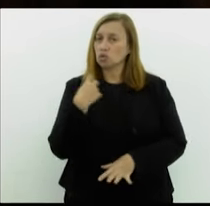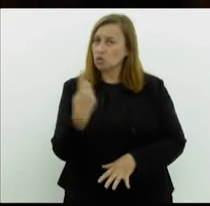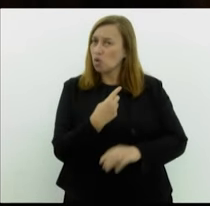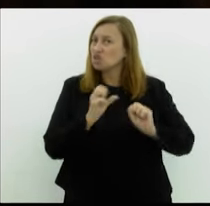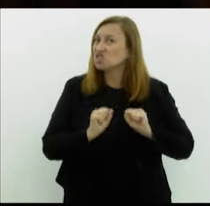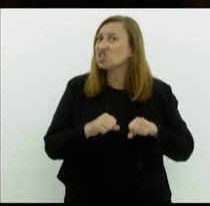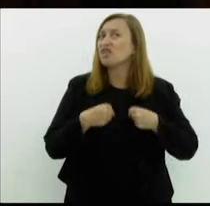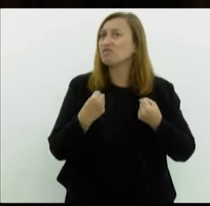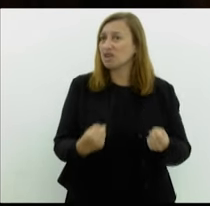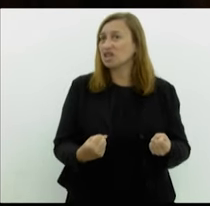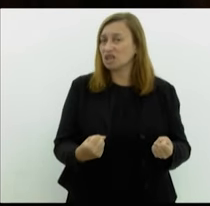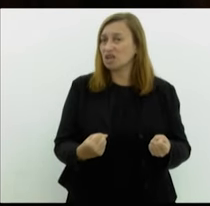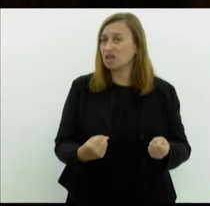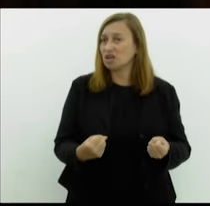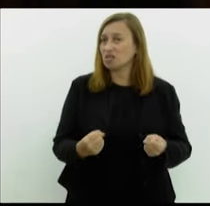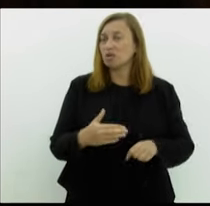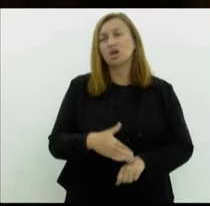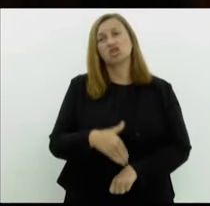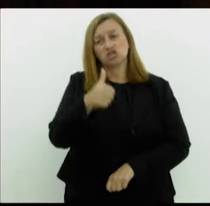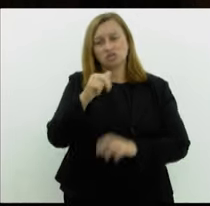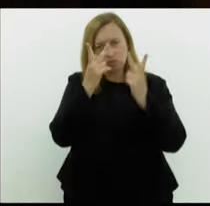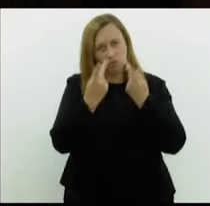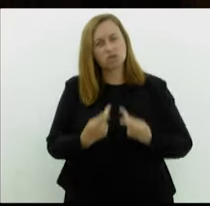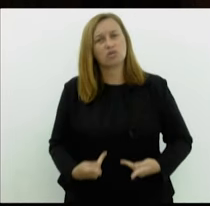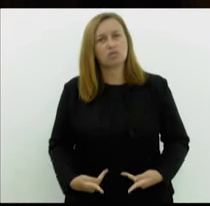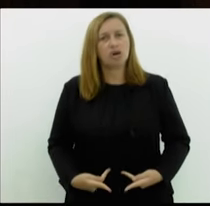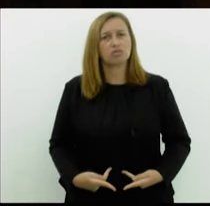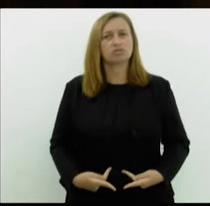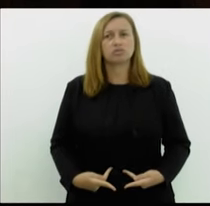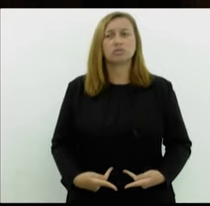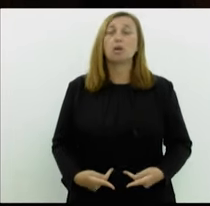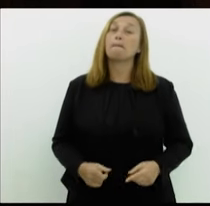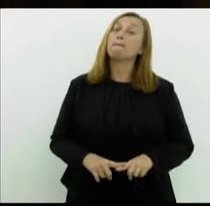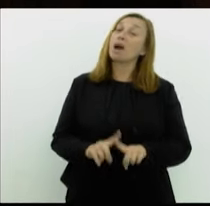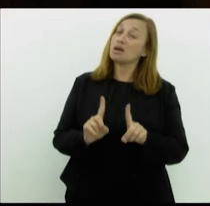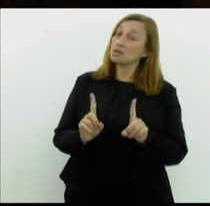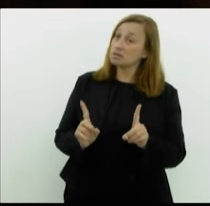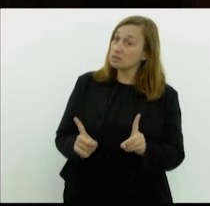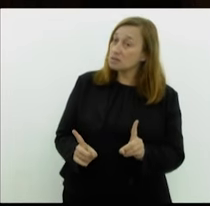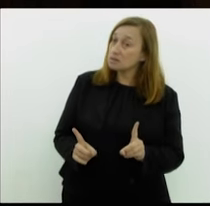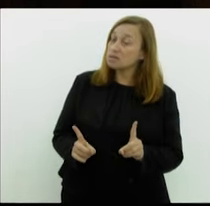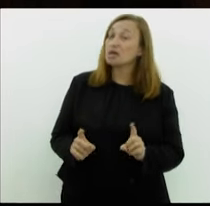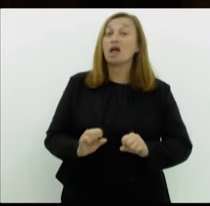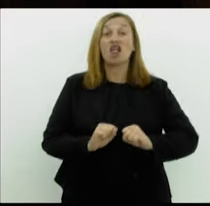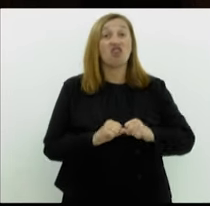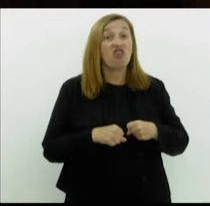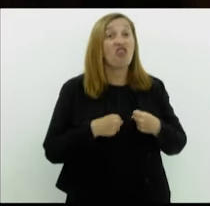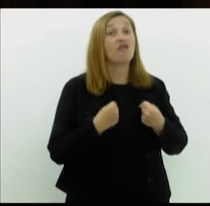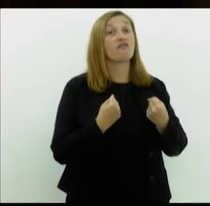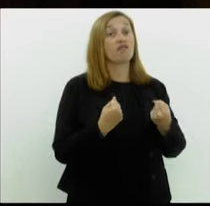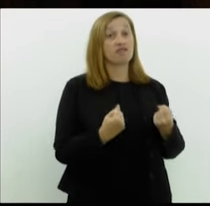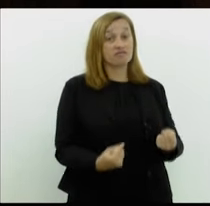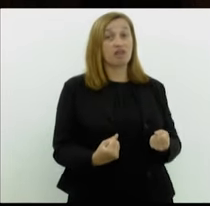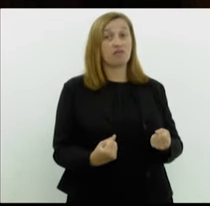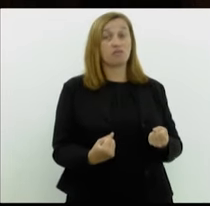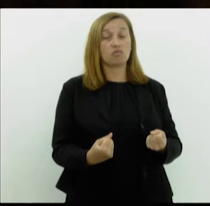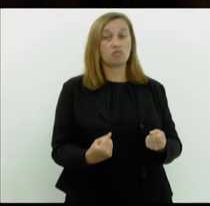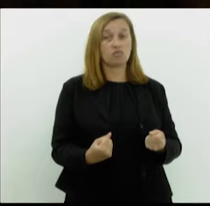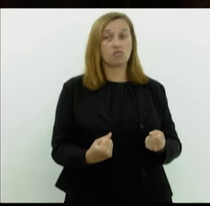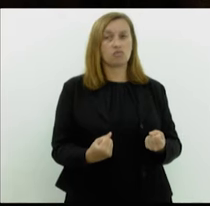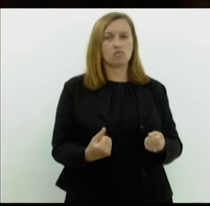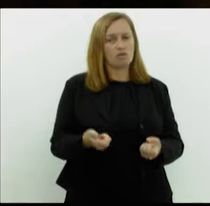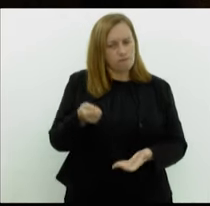defendemos a dignidade da pessoa humana, porém, defendemos